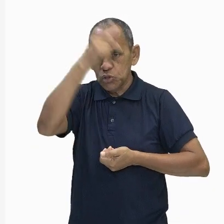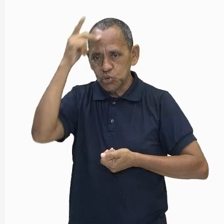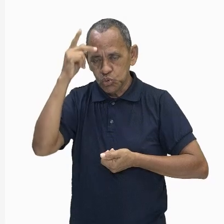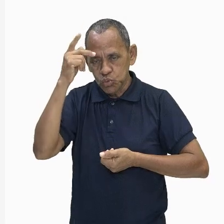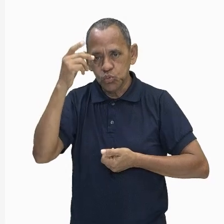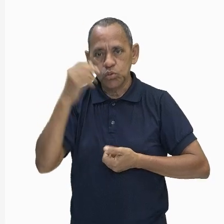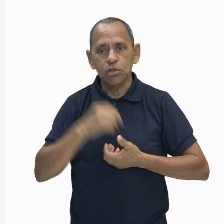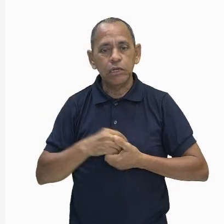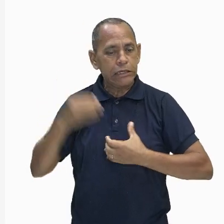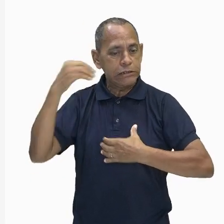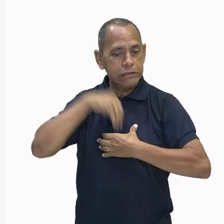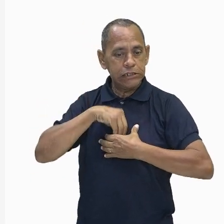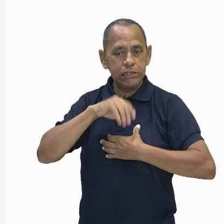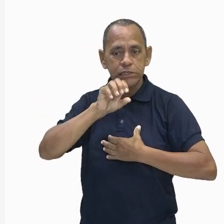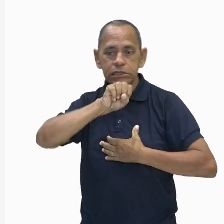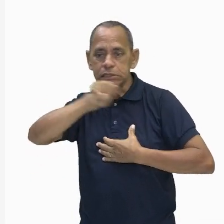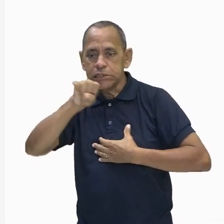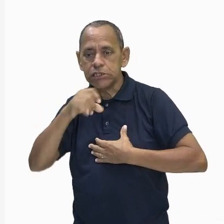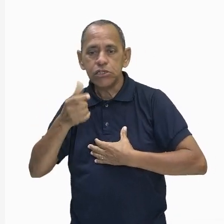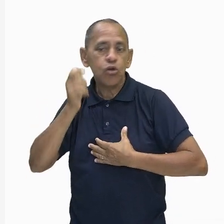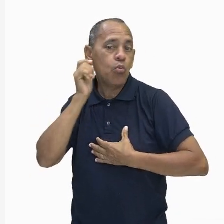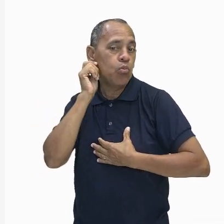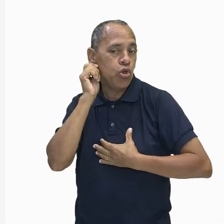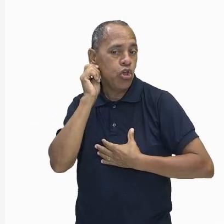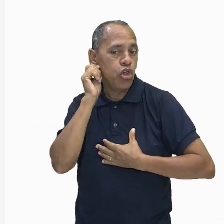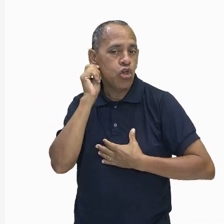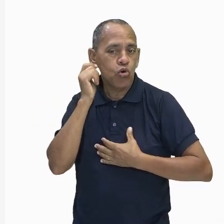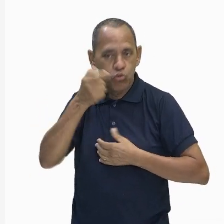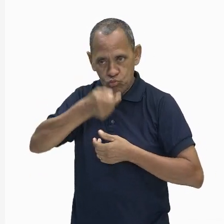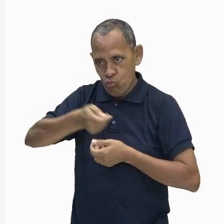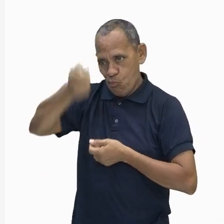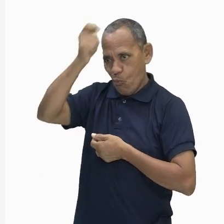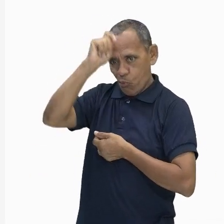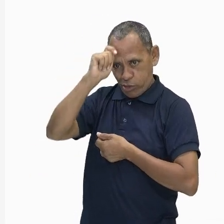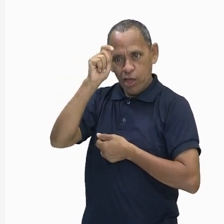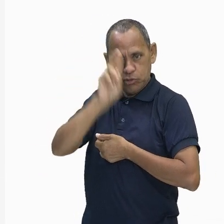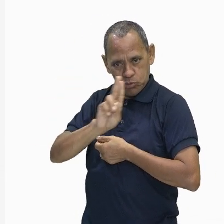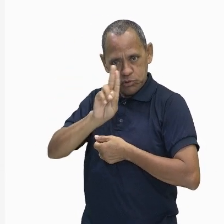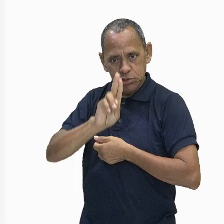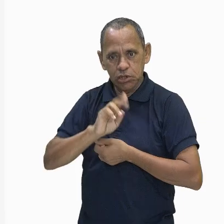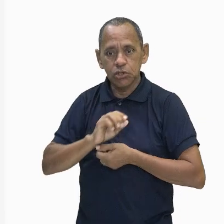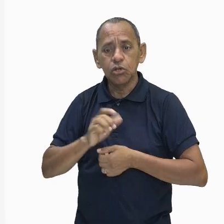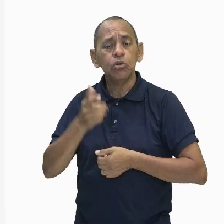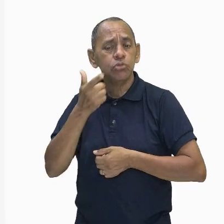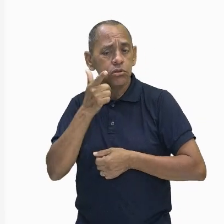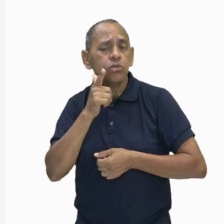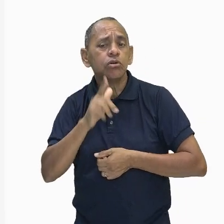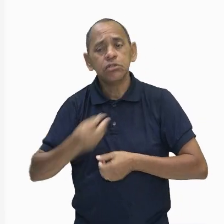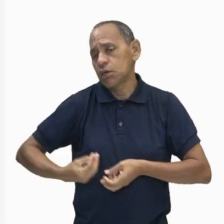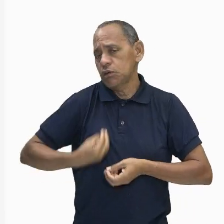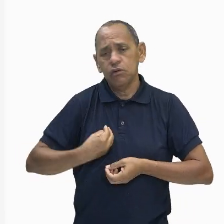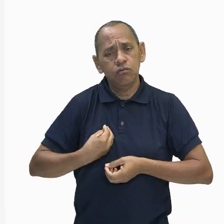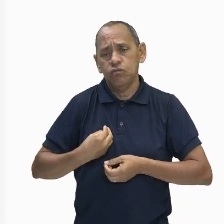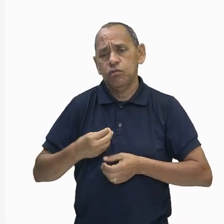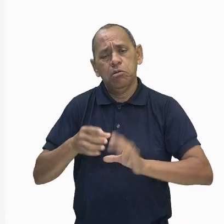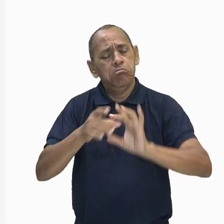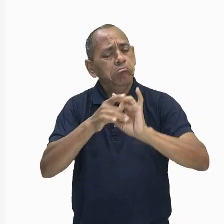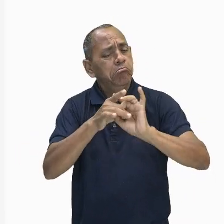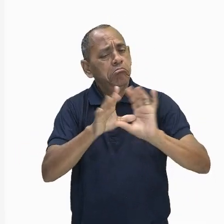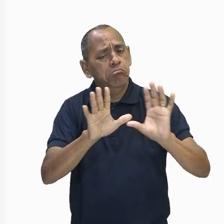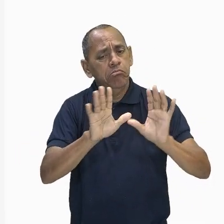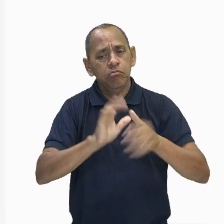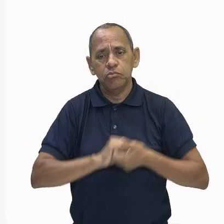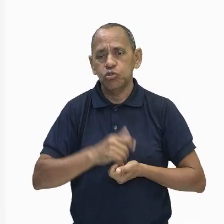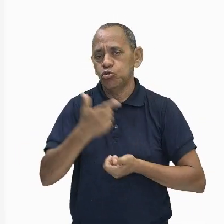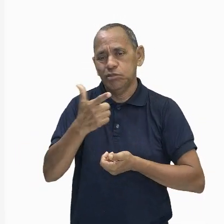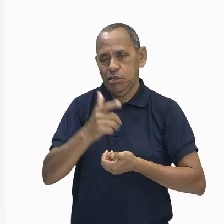por exemplo, um brinco, retirar o boné que você está usando, você consegue viver sem esse acessório.